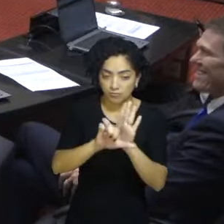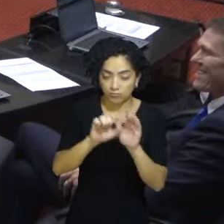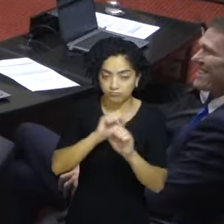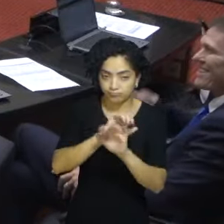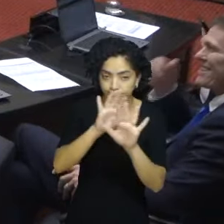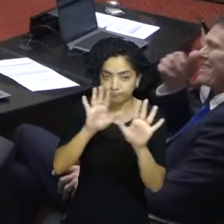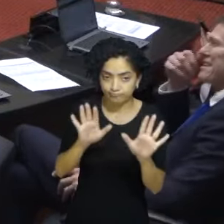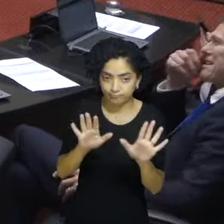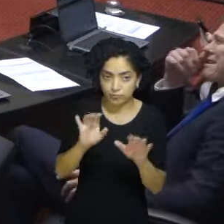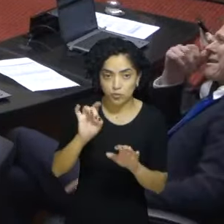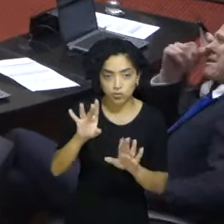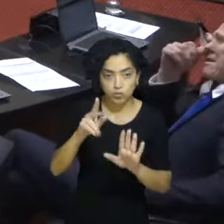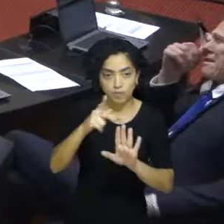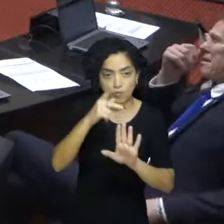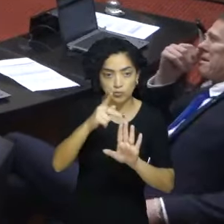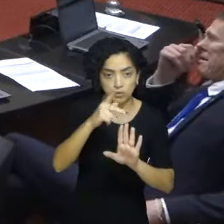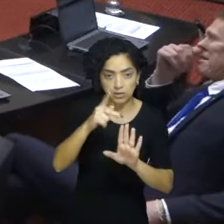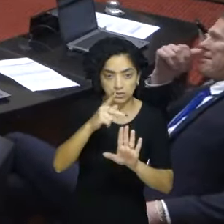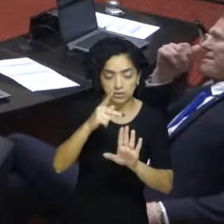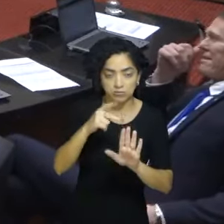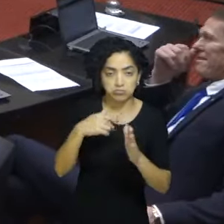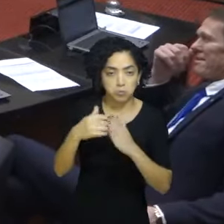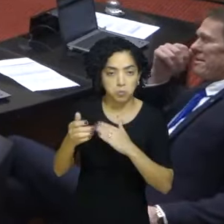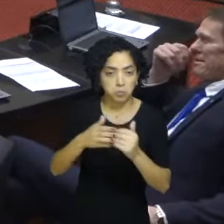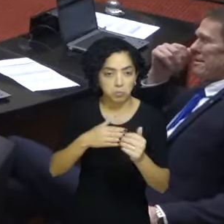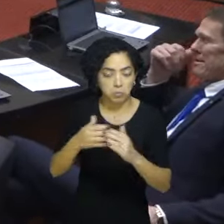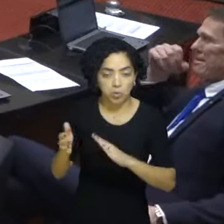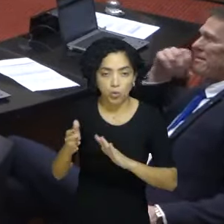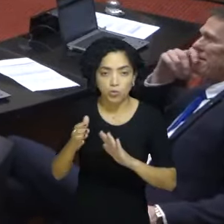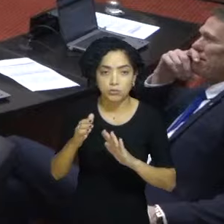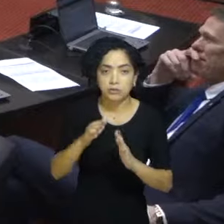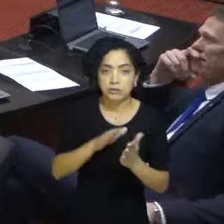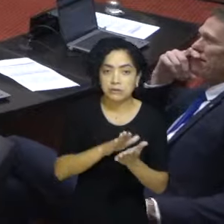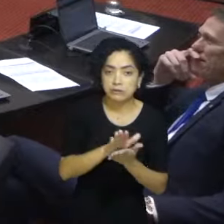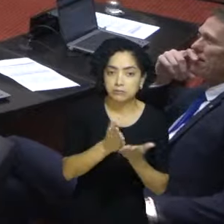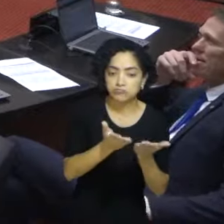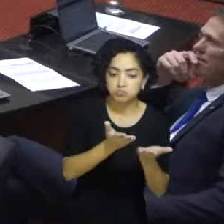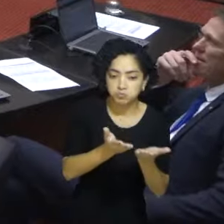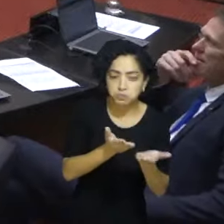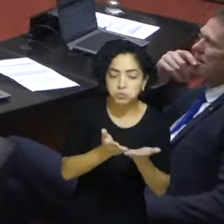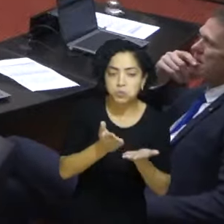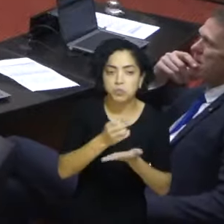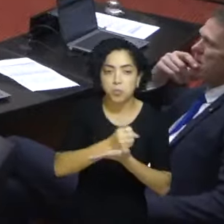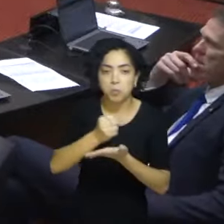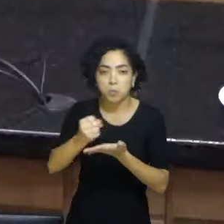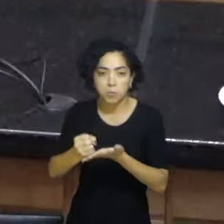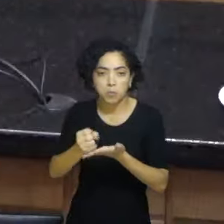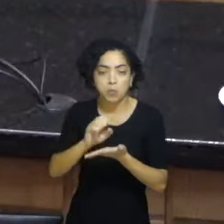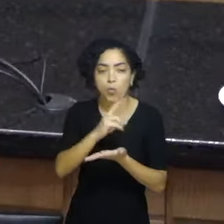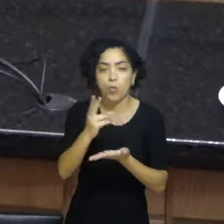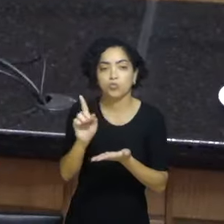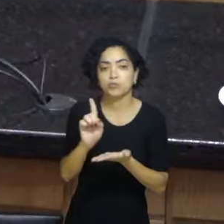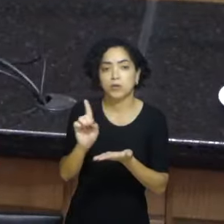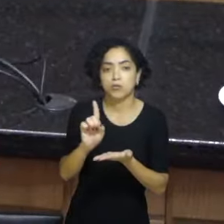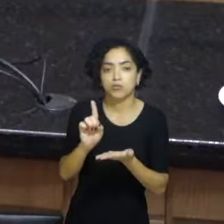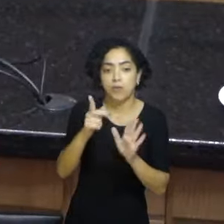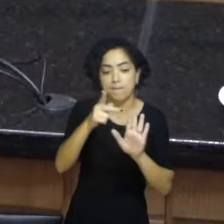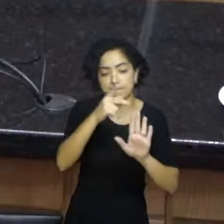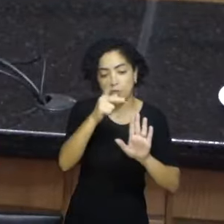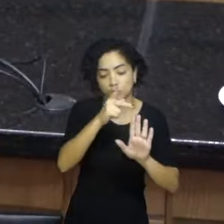só portaria. Não importa se já tem licitação feita, homologada ou não. É